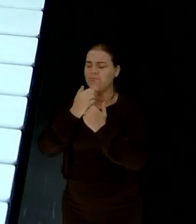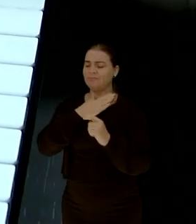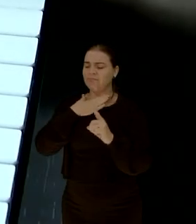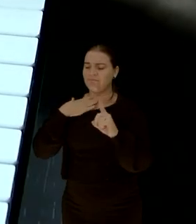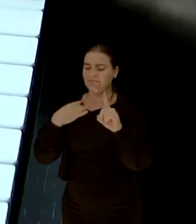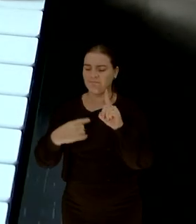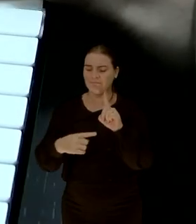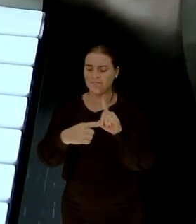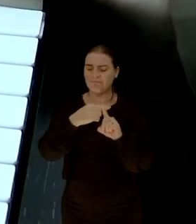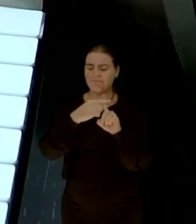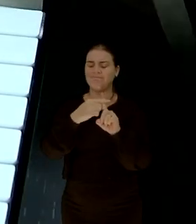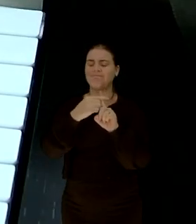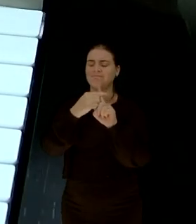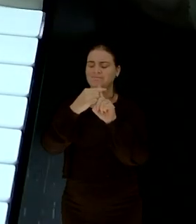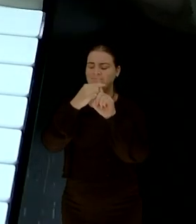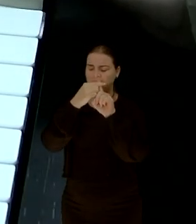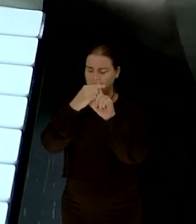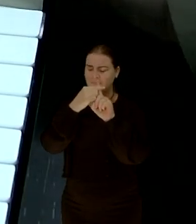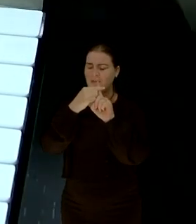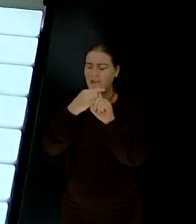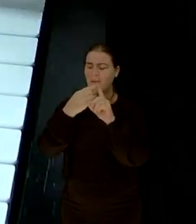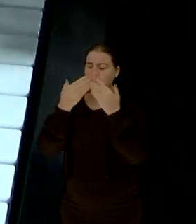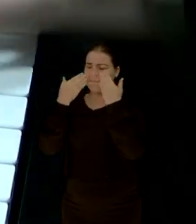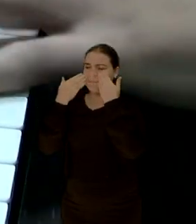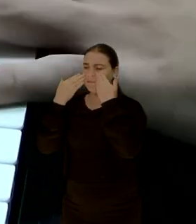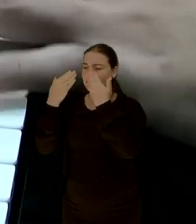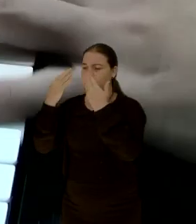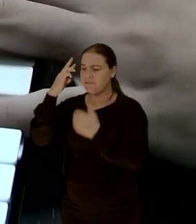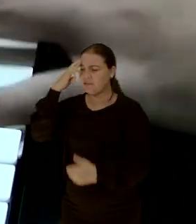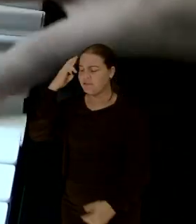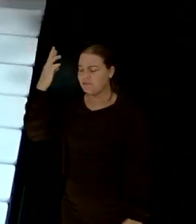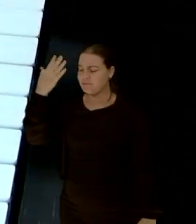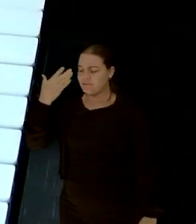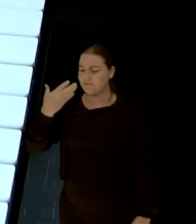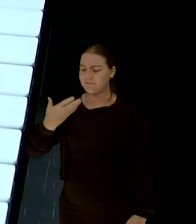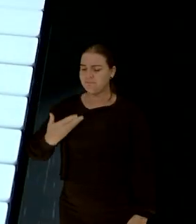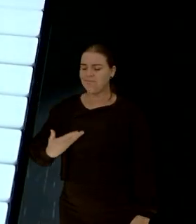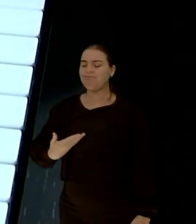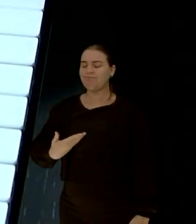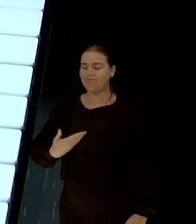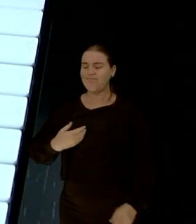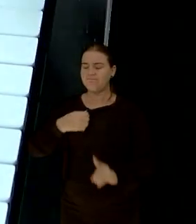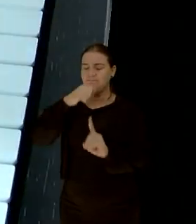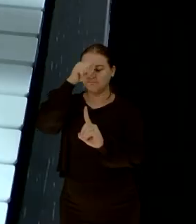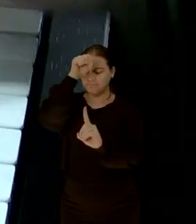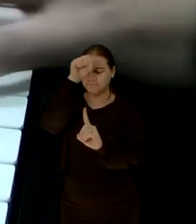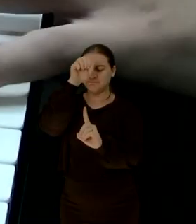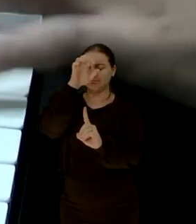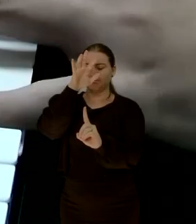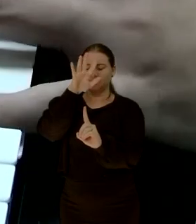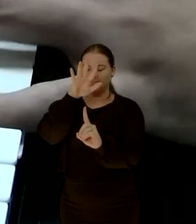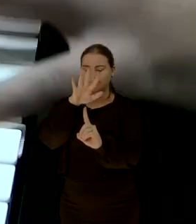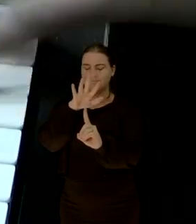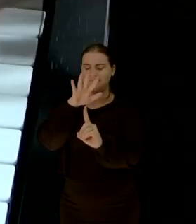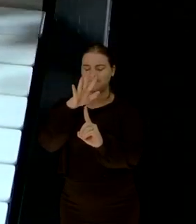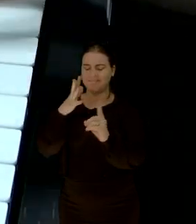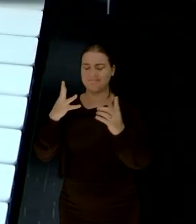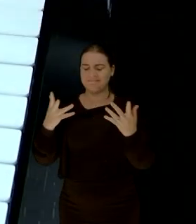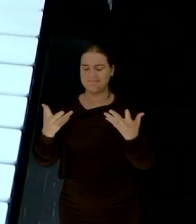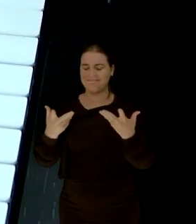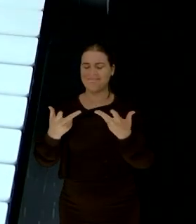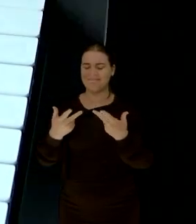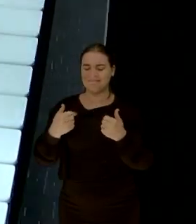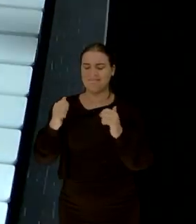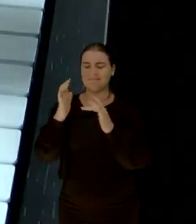morreu. Eu venho como estou. E a graça do nosso Senhor e Salvador